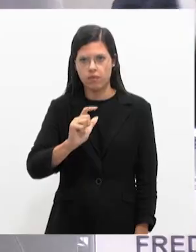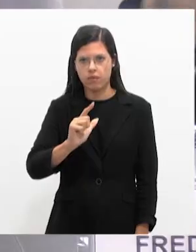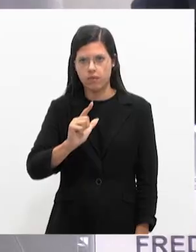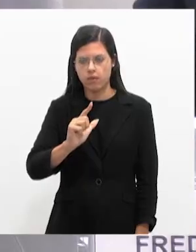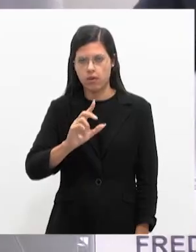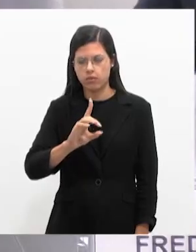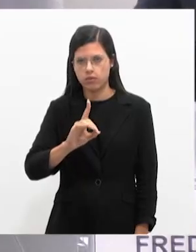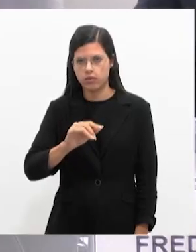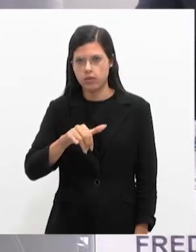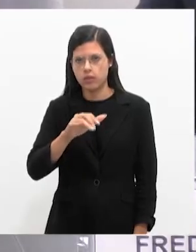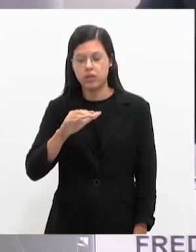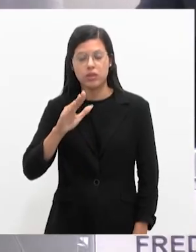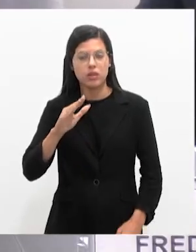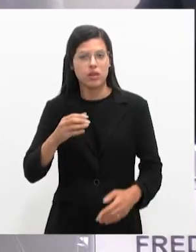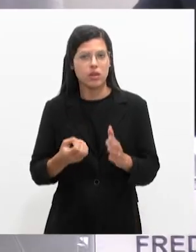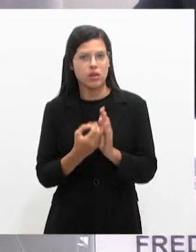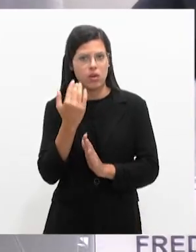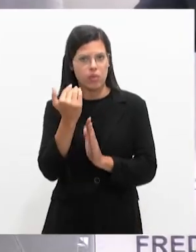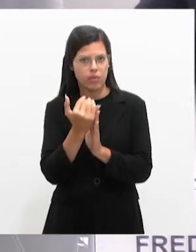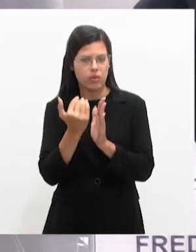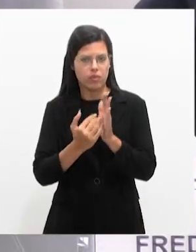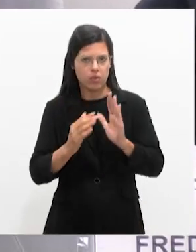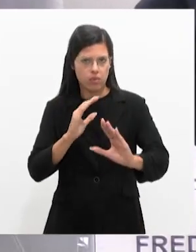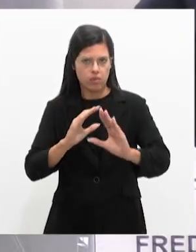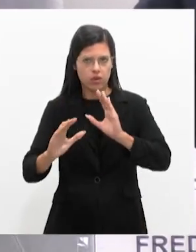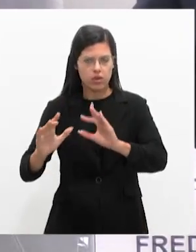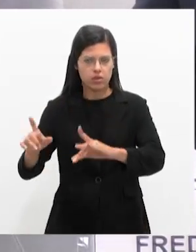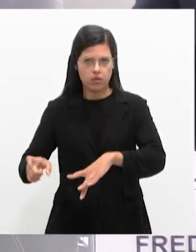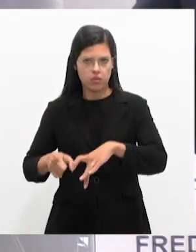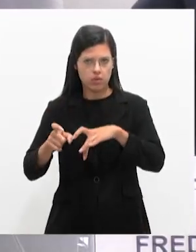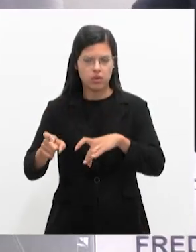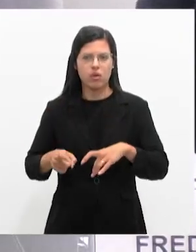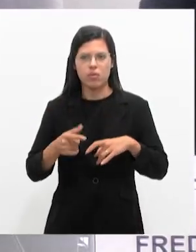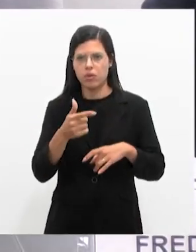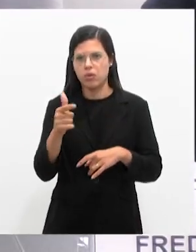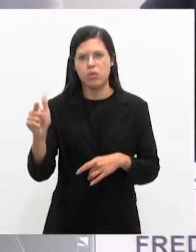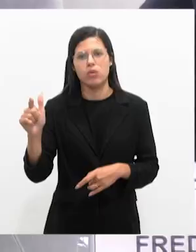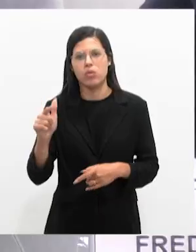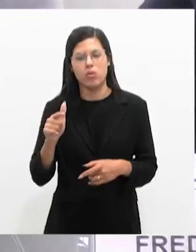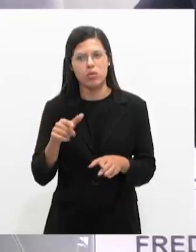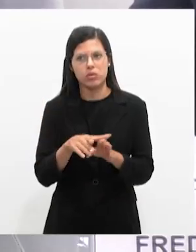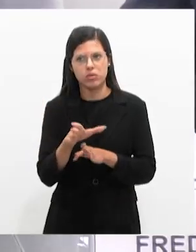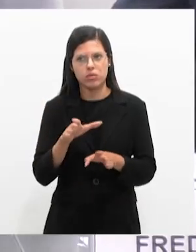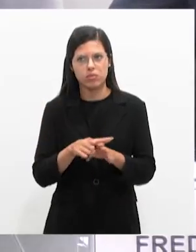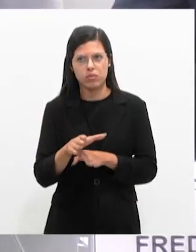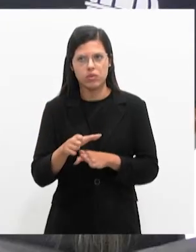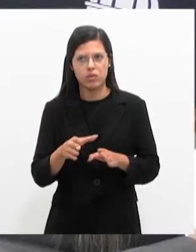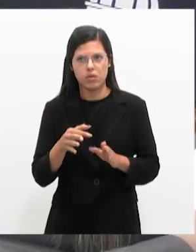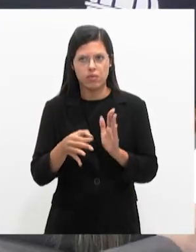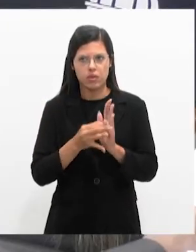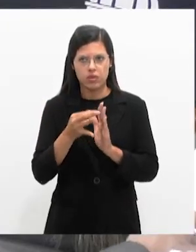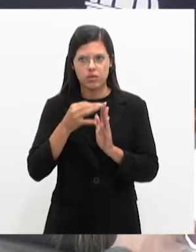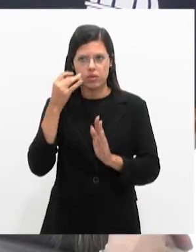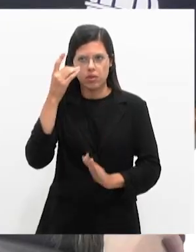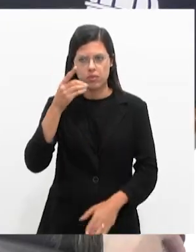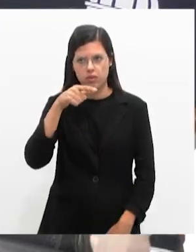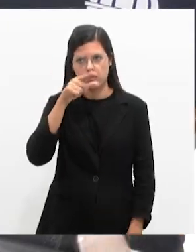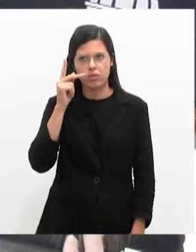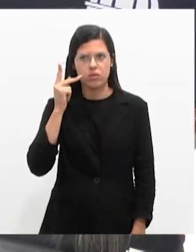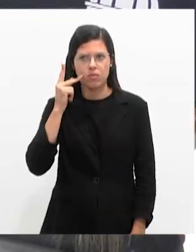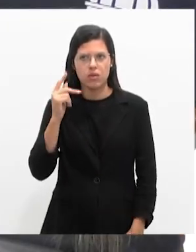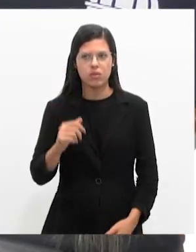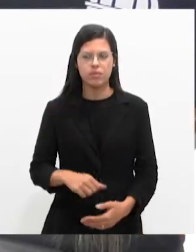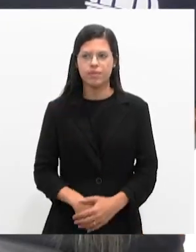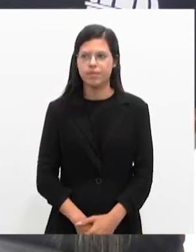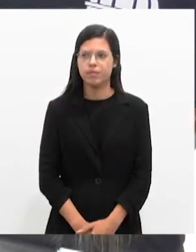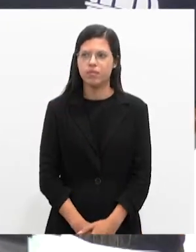programa Comunicação no Campo e dá outras providências. Para parecer, deputado Luiz Paulo. Senhor presidente,